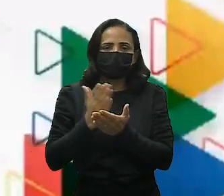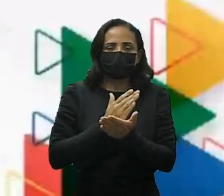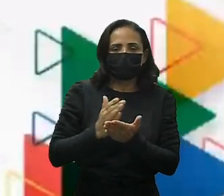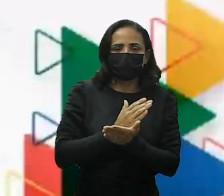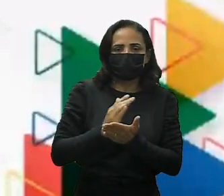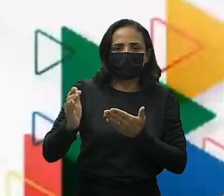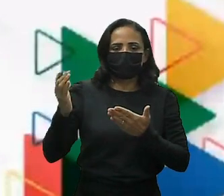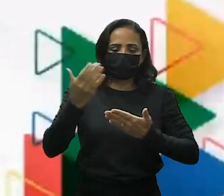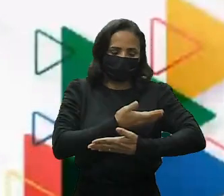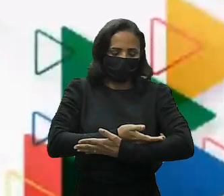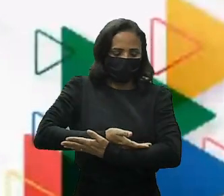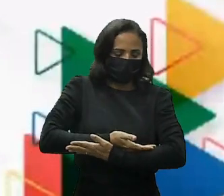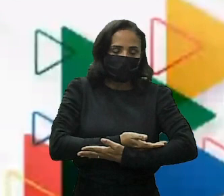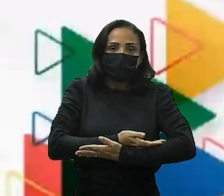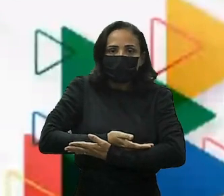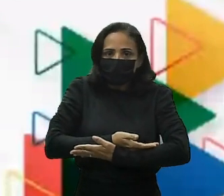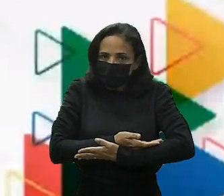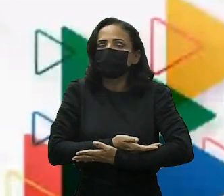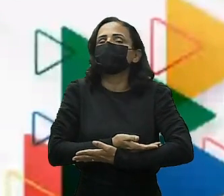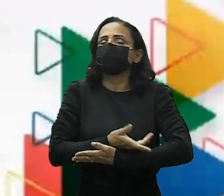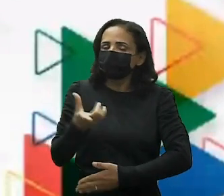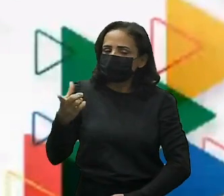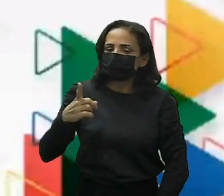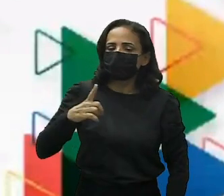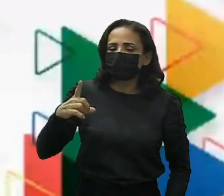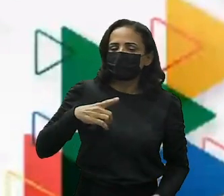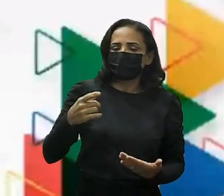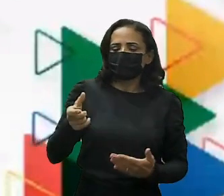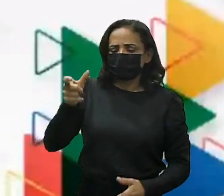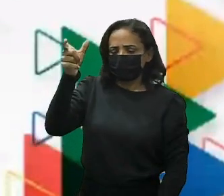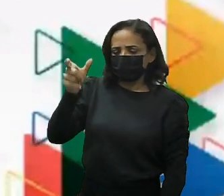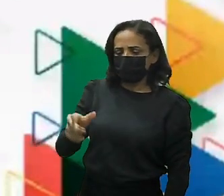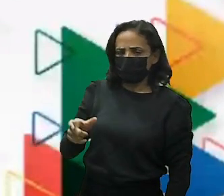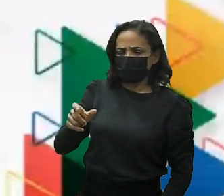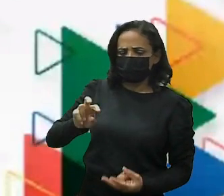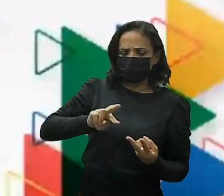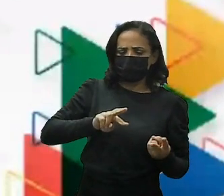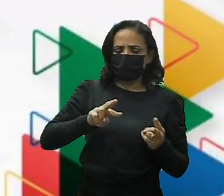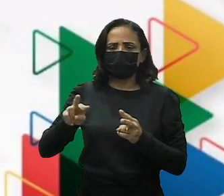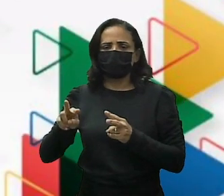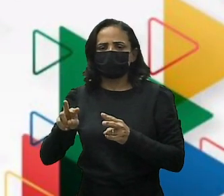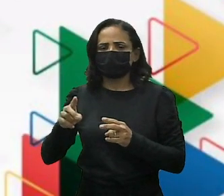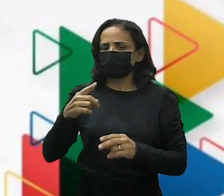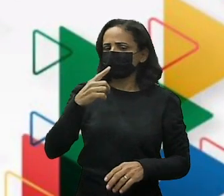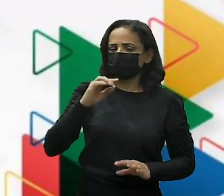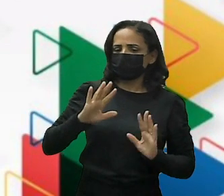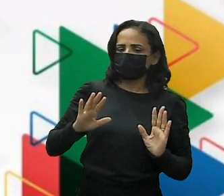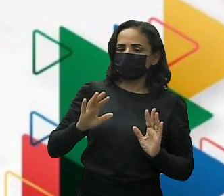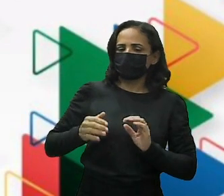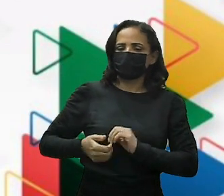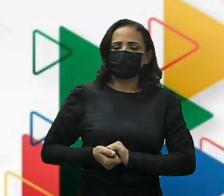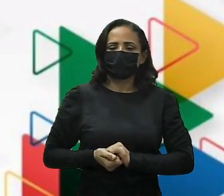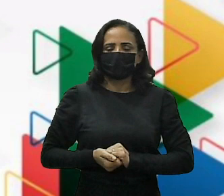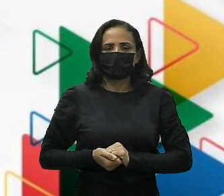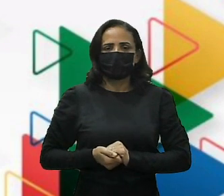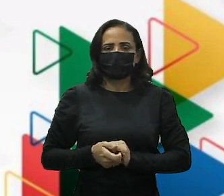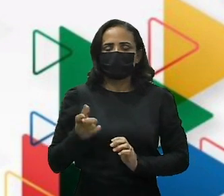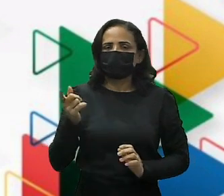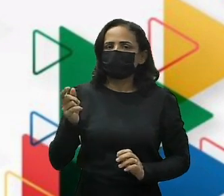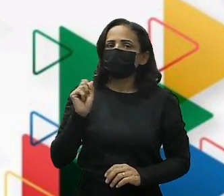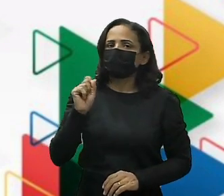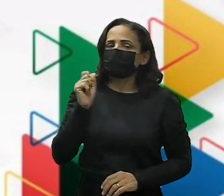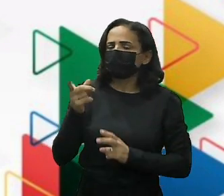Maria jamais se submeteu a nenhuma transfusão sanguínea e que João, apareceu João na história,